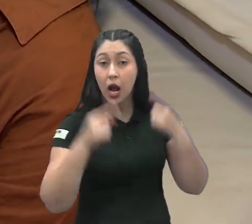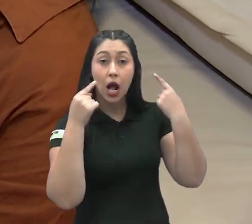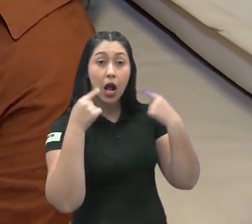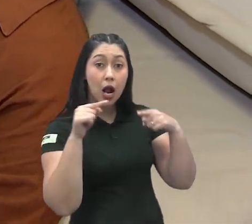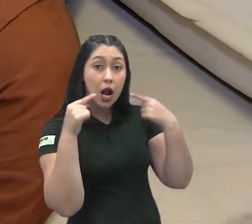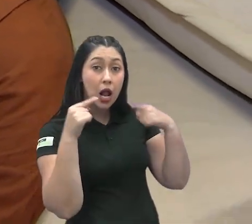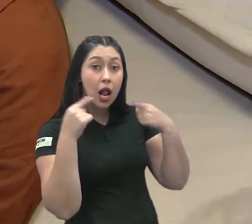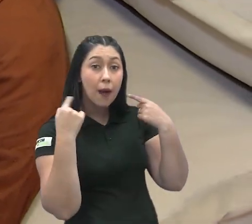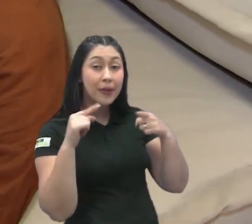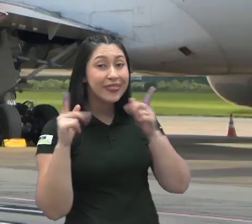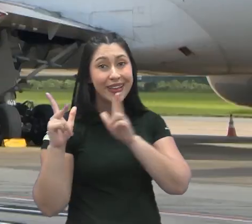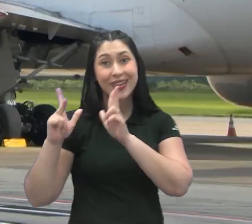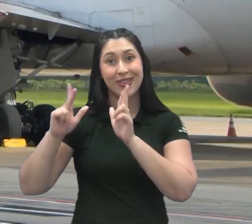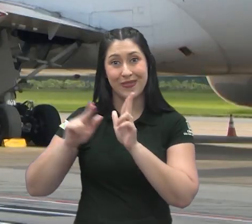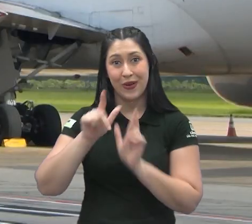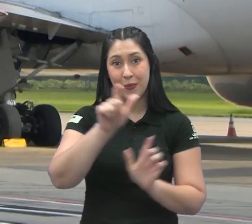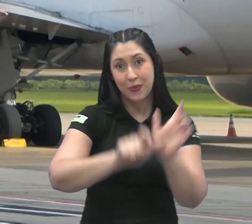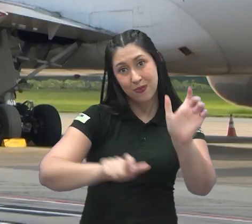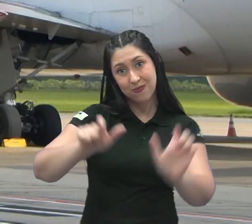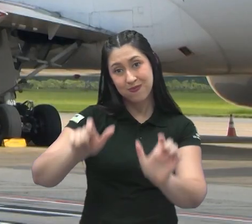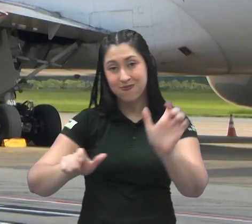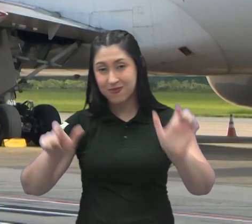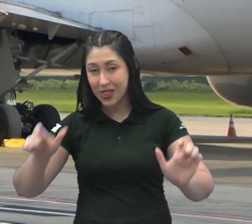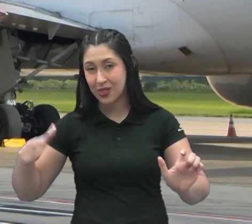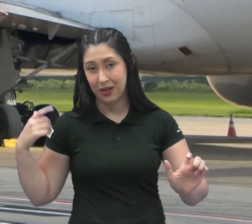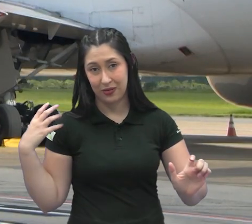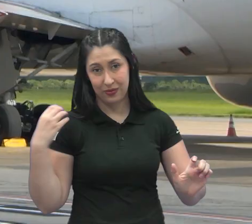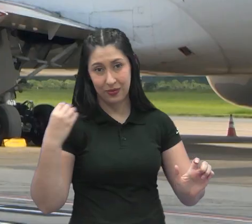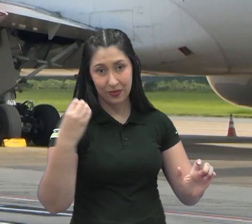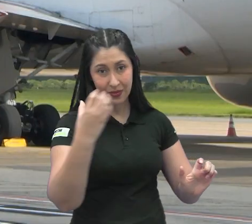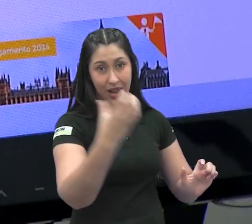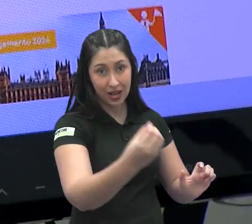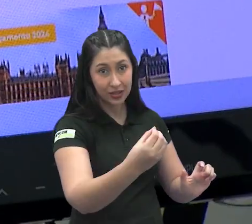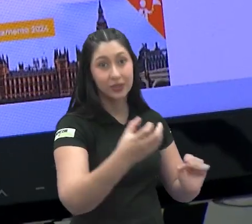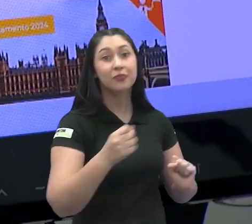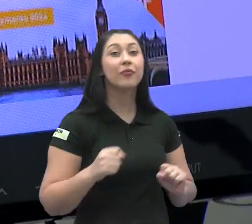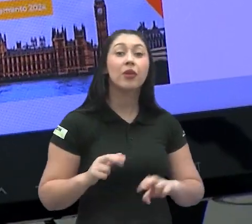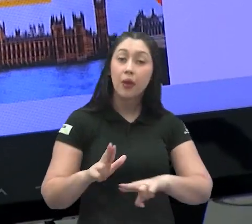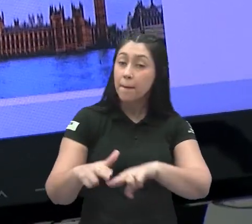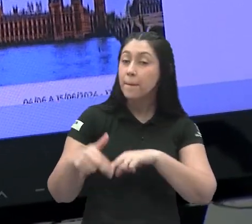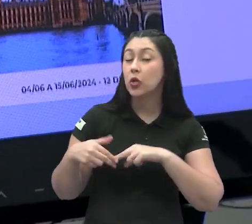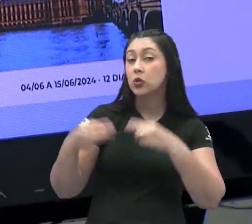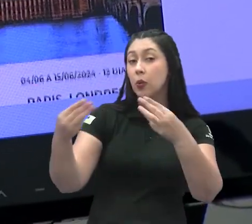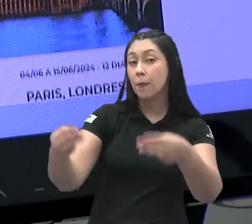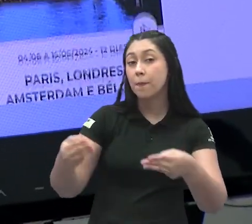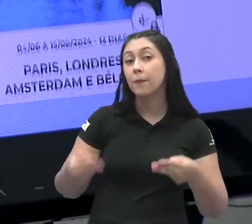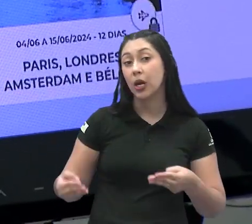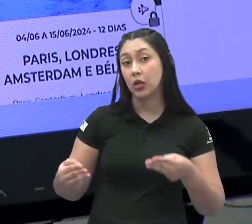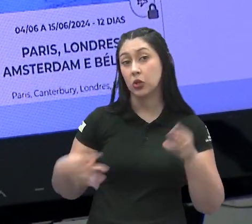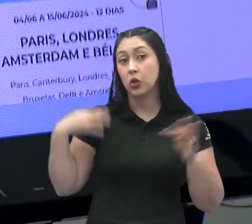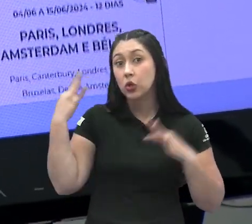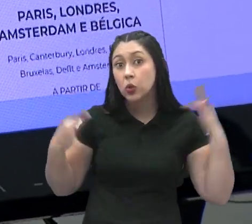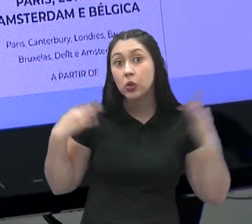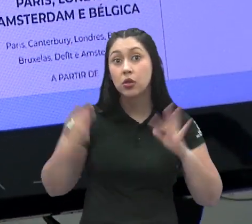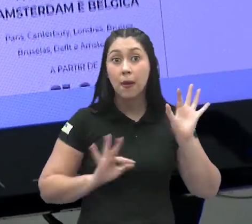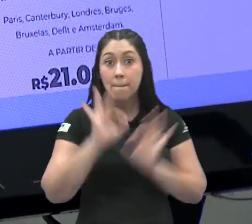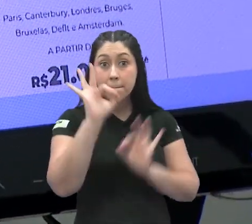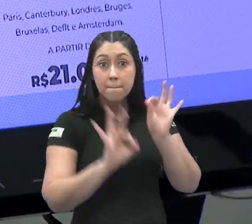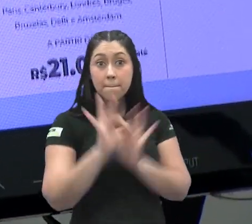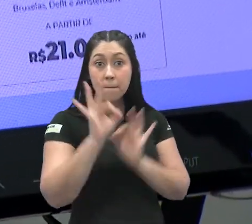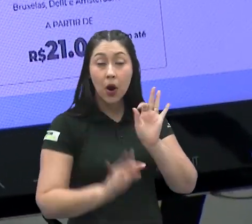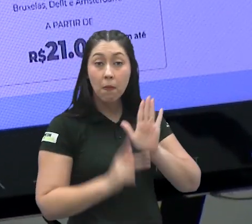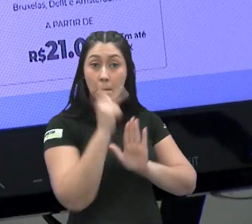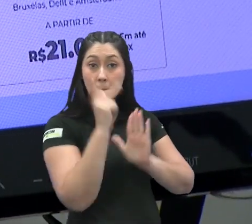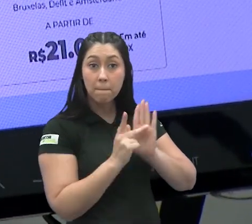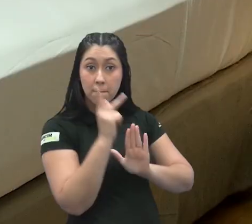por Thaís são também os relatados pela maioria dos viajantes. Com base nisso, o Ministério do Turismo editou